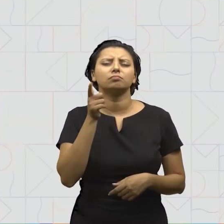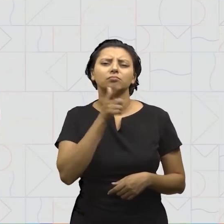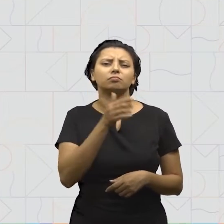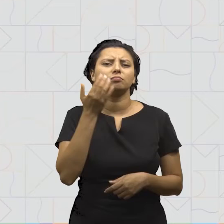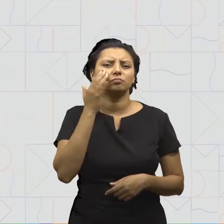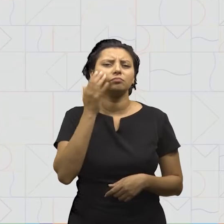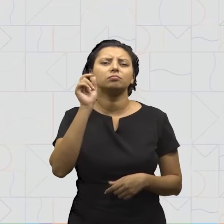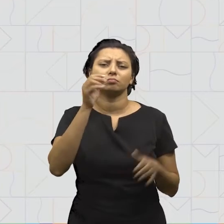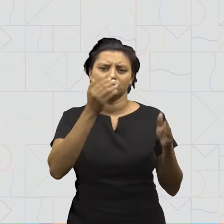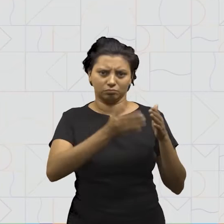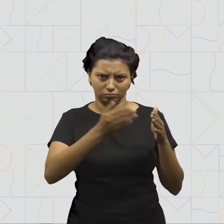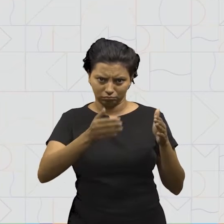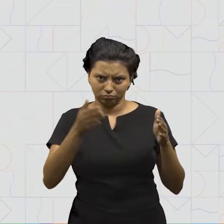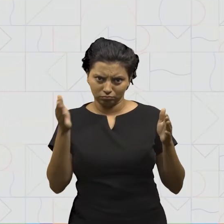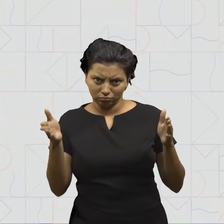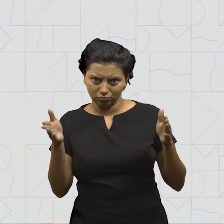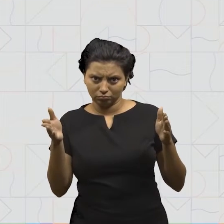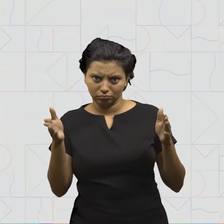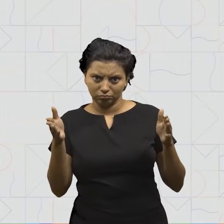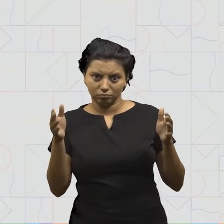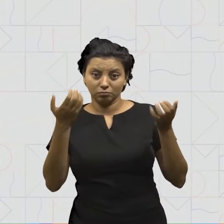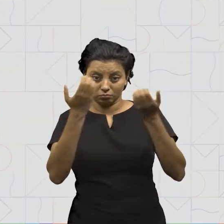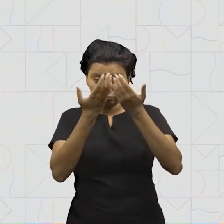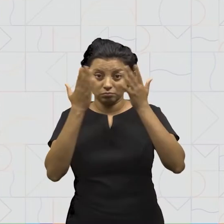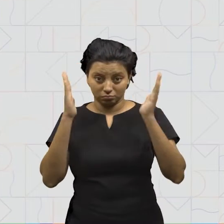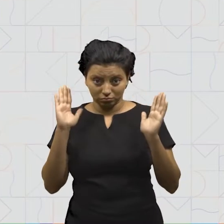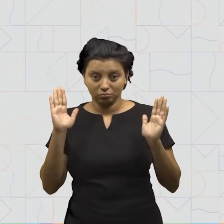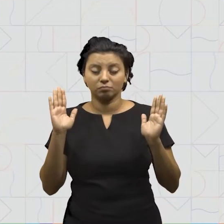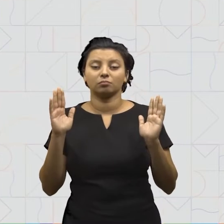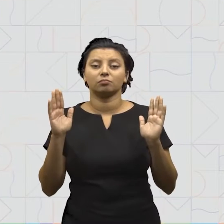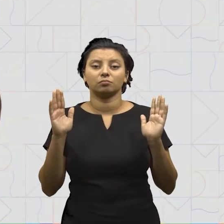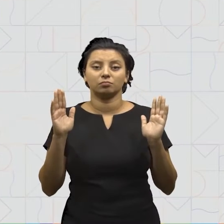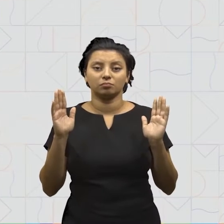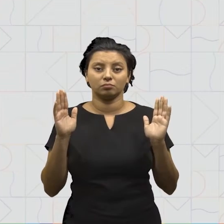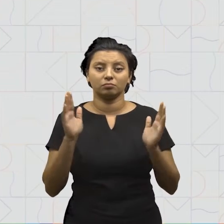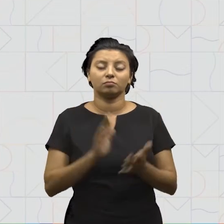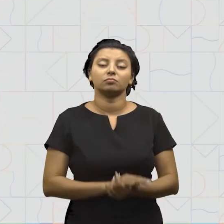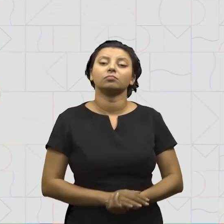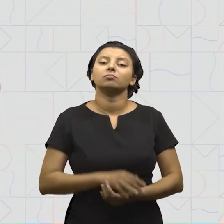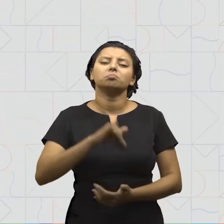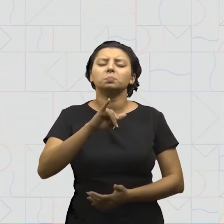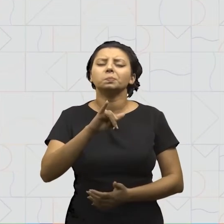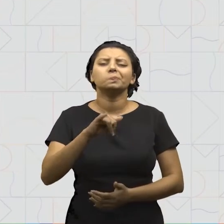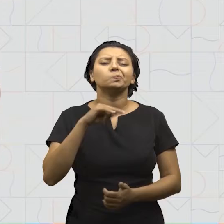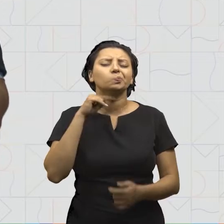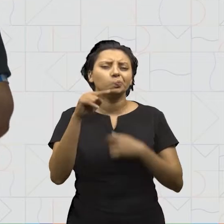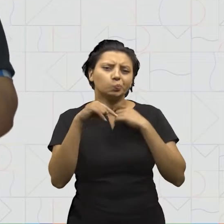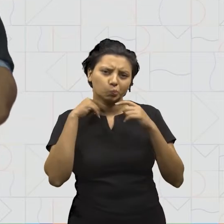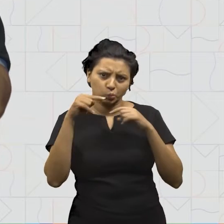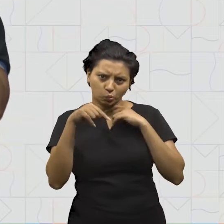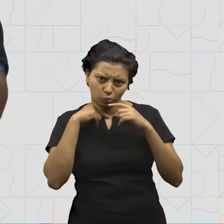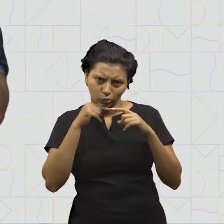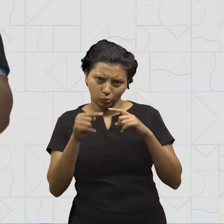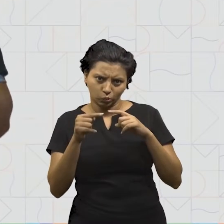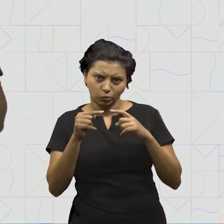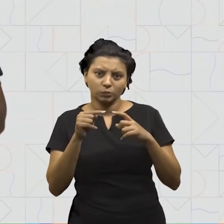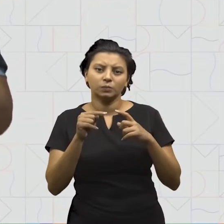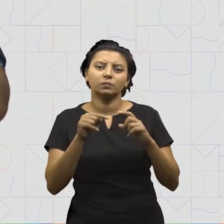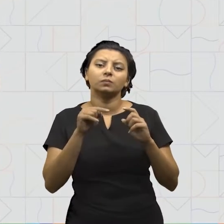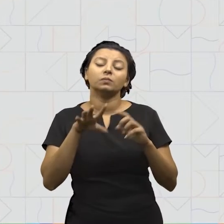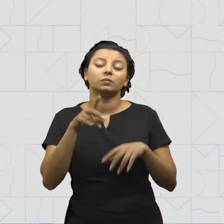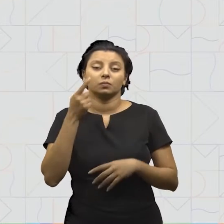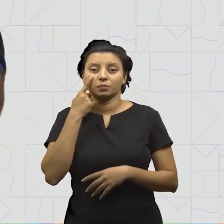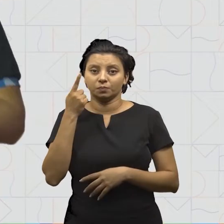conseguiu entender o que é uma sequência? Ficou claro para você? Caso ainda tenha ficado alguma